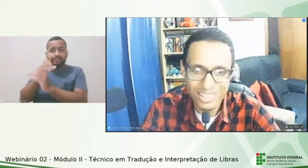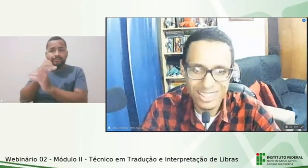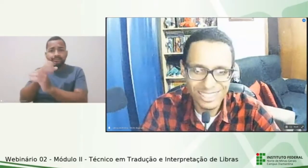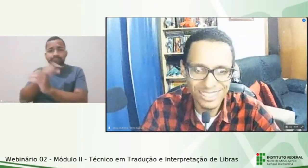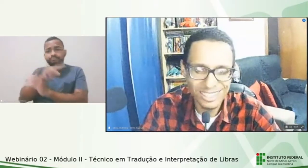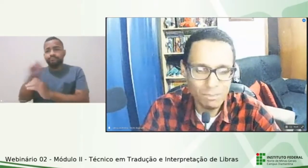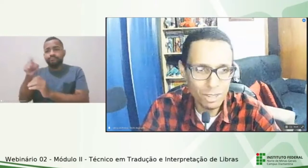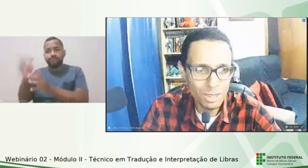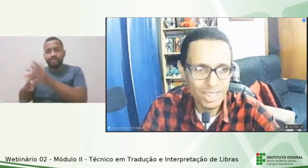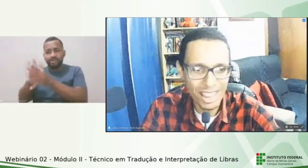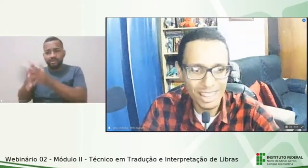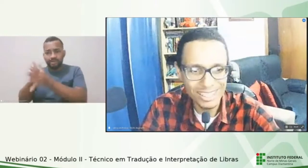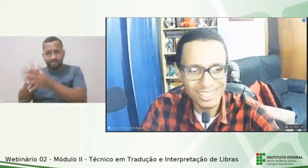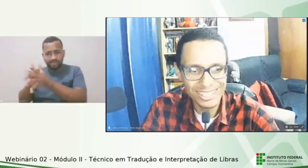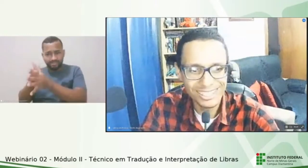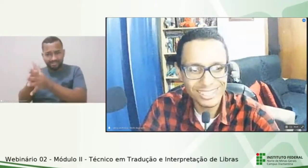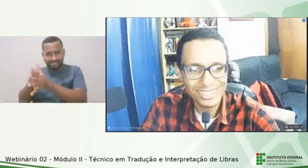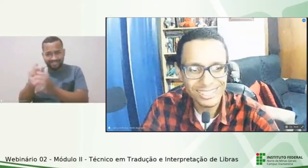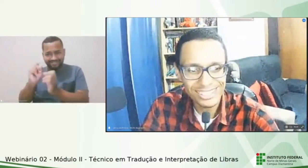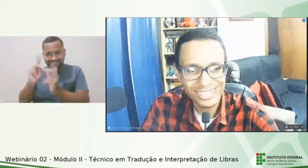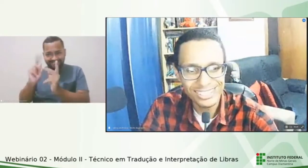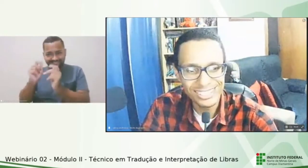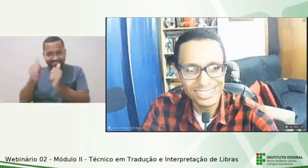sinais. Professora Estela?